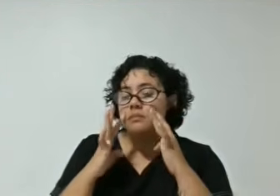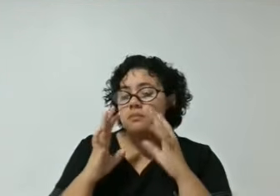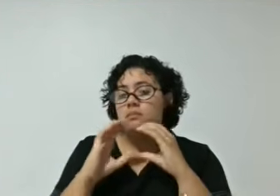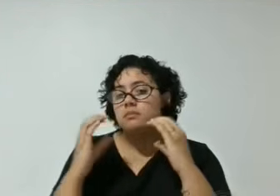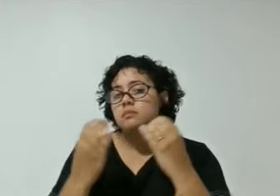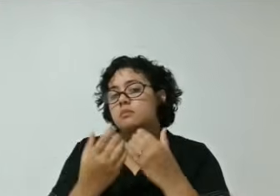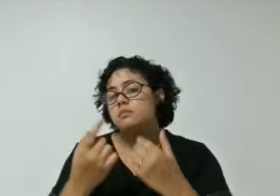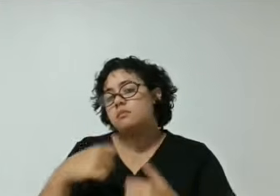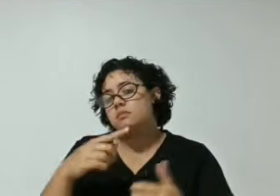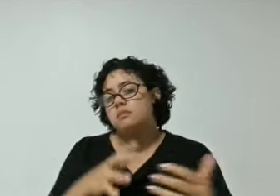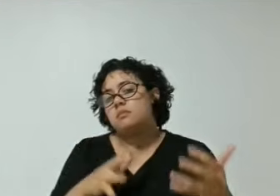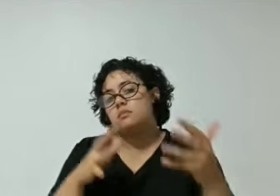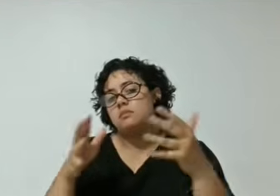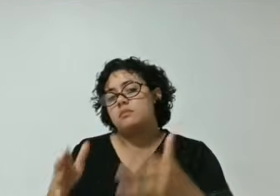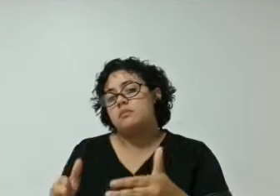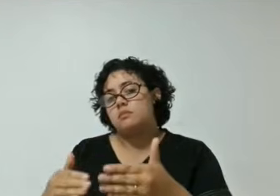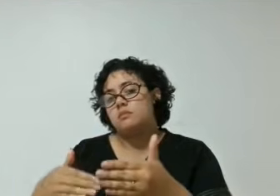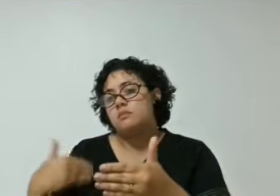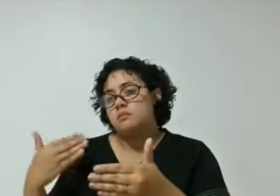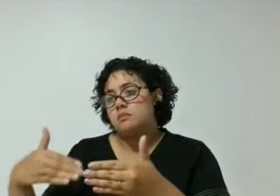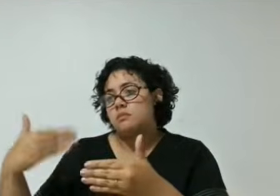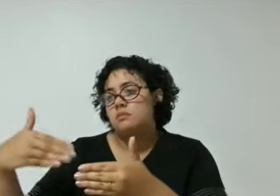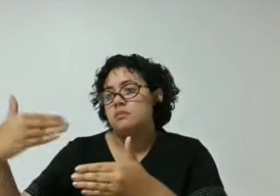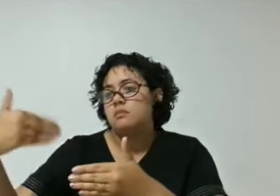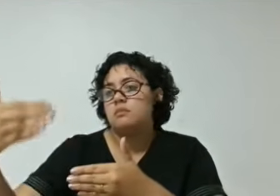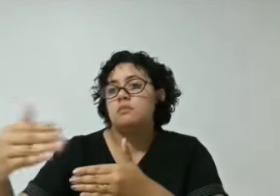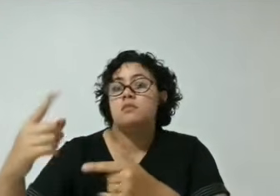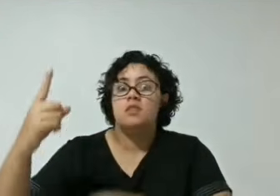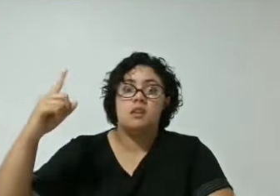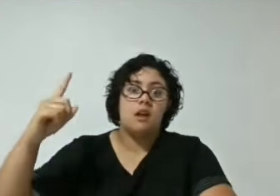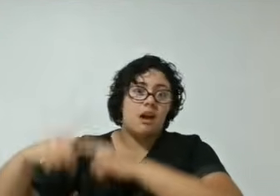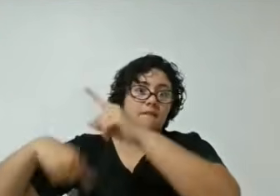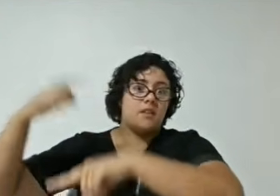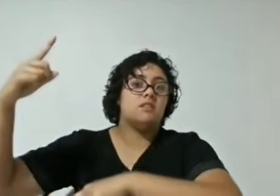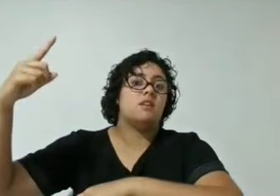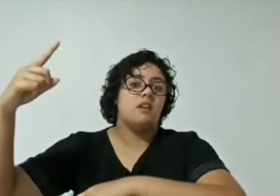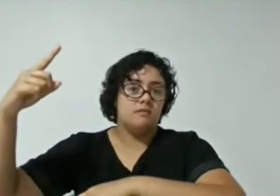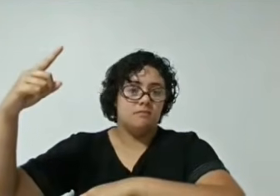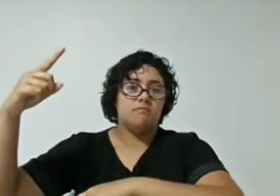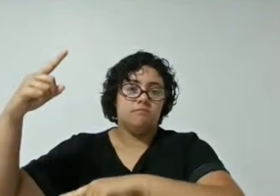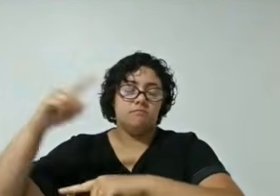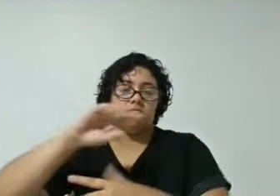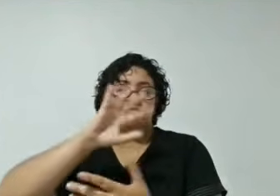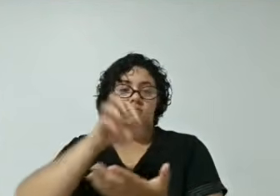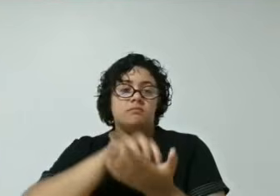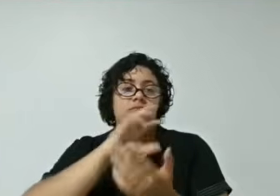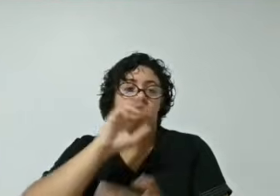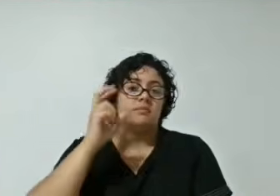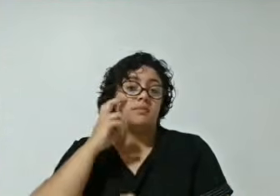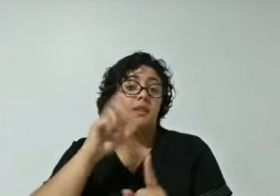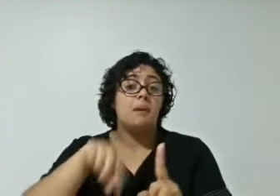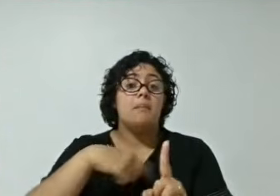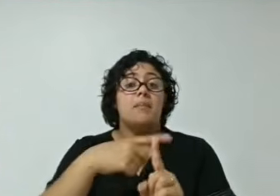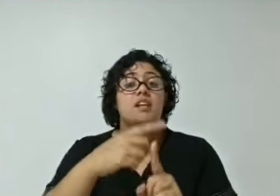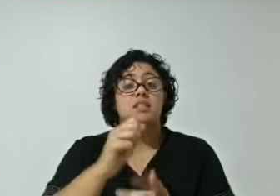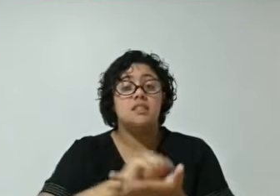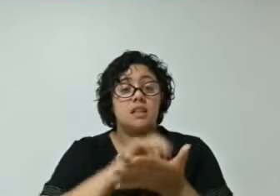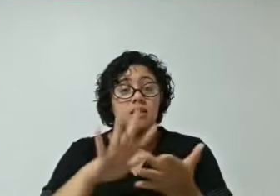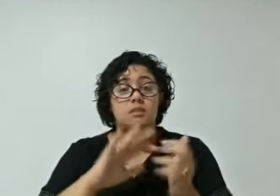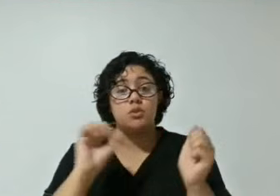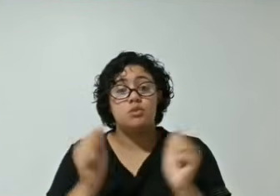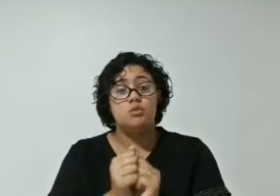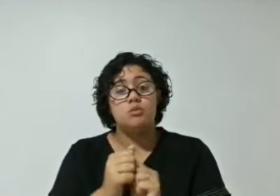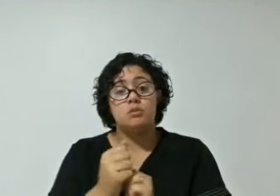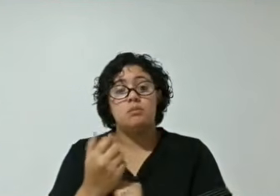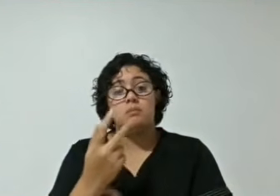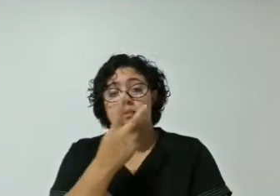chegar adiante com essas atividades no Centro Cultural, né? Então, mais atividades para essas pessoas, né? Com mais orçamento a gente